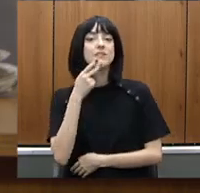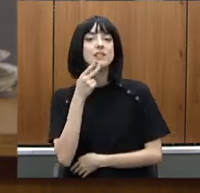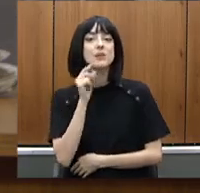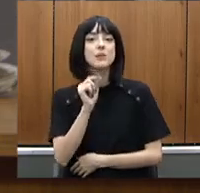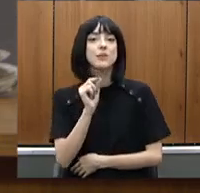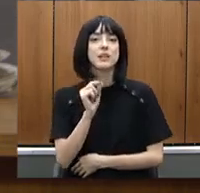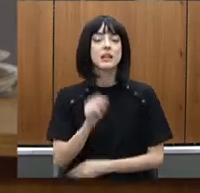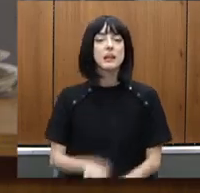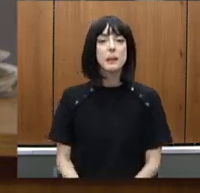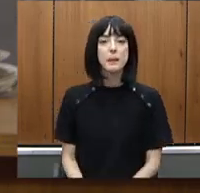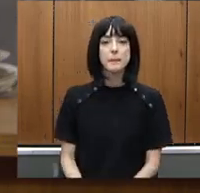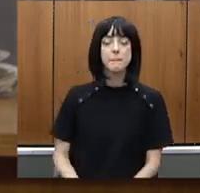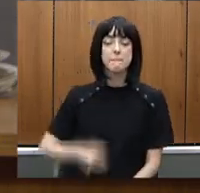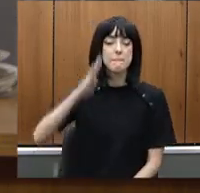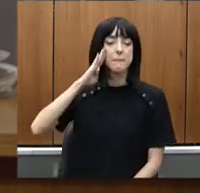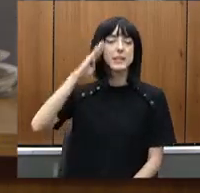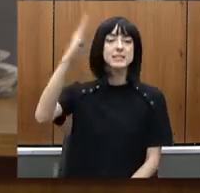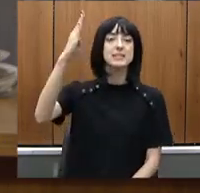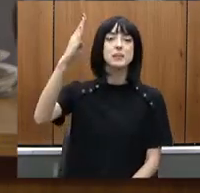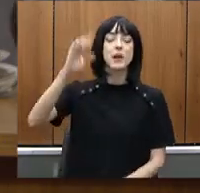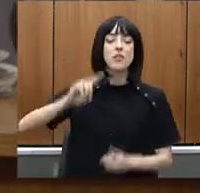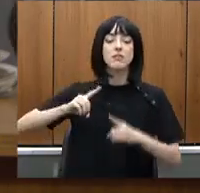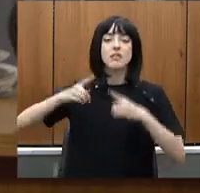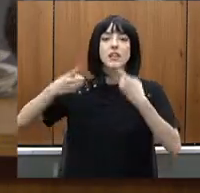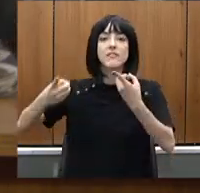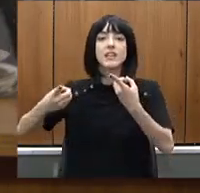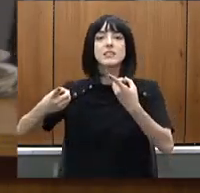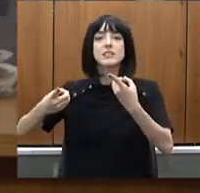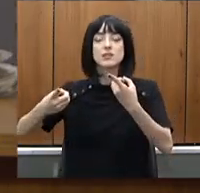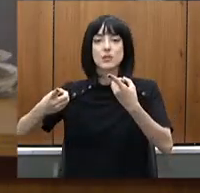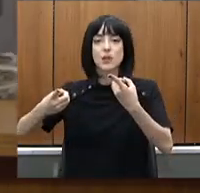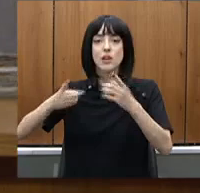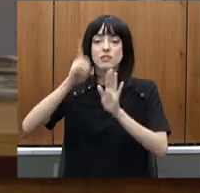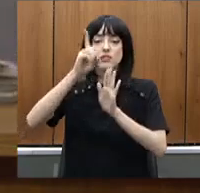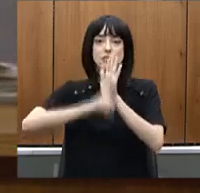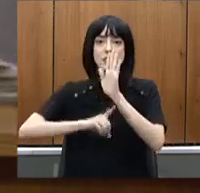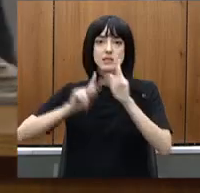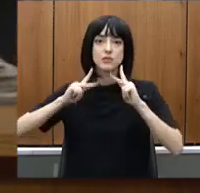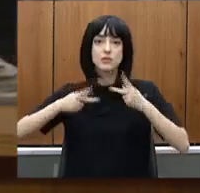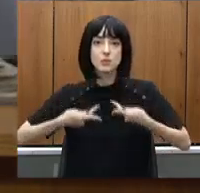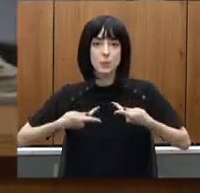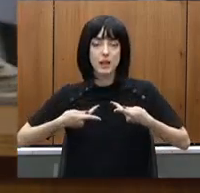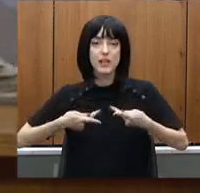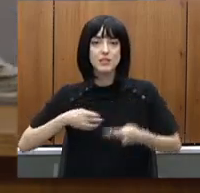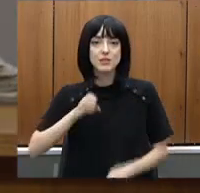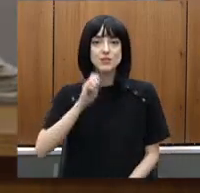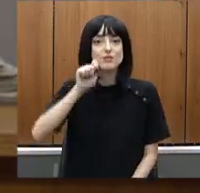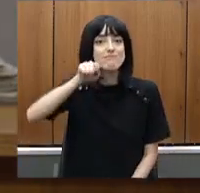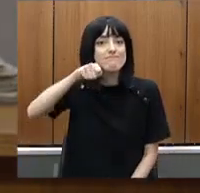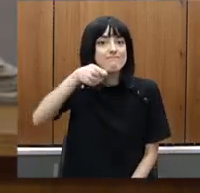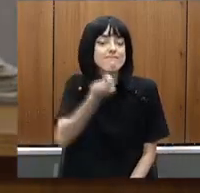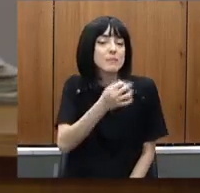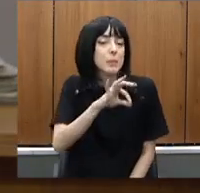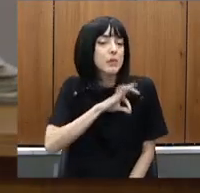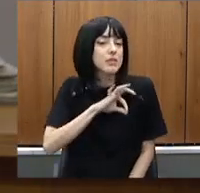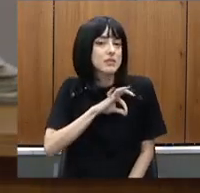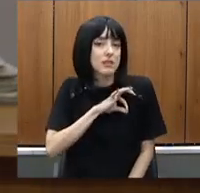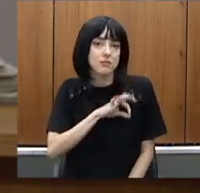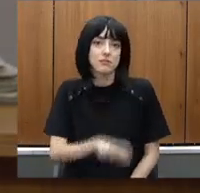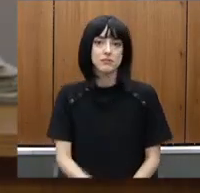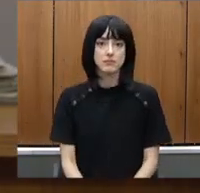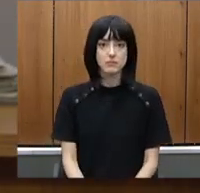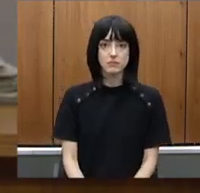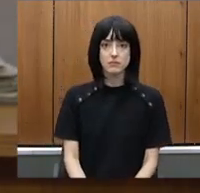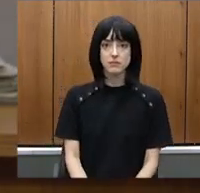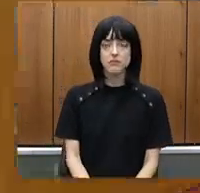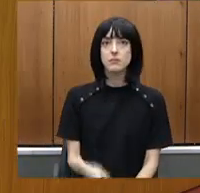Direitos Humanos é o policial porque Ele defende a vida das pessoas e dos primeiríssimo plano é dos que